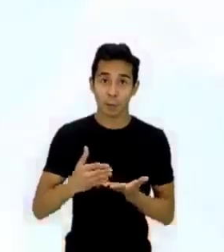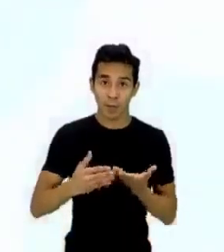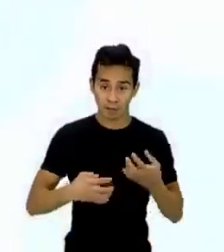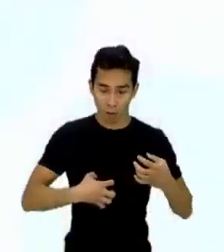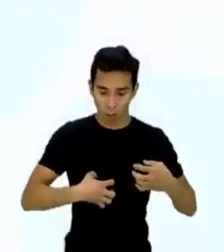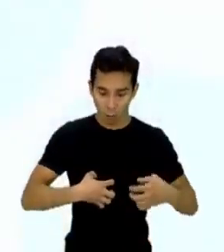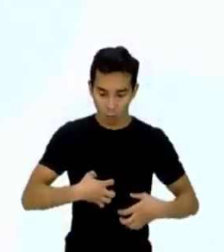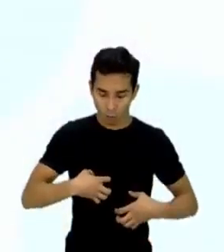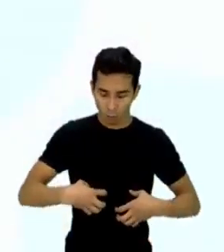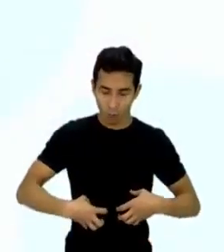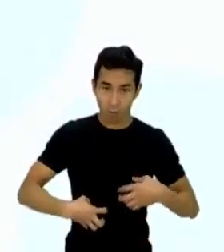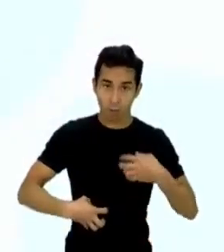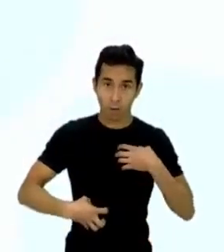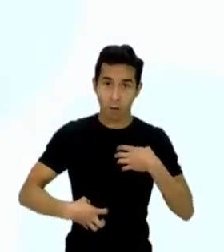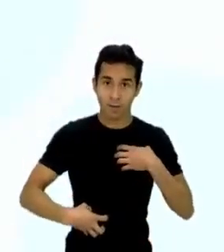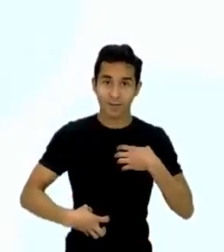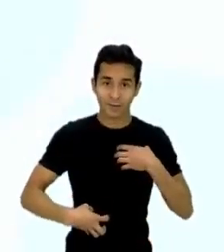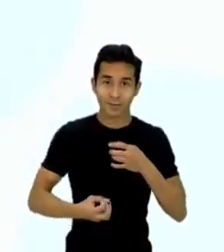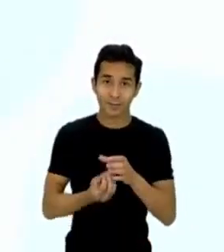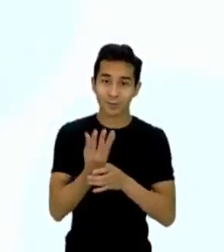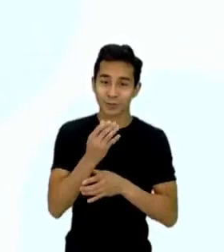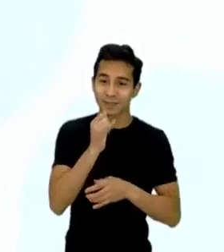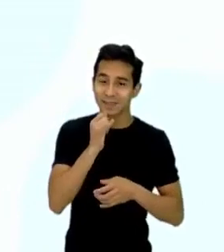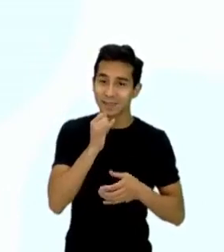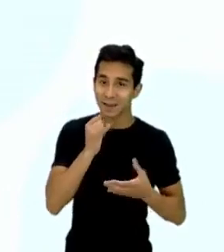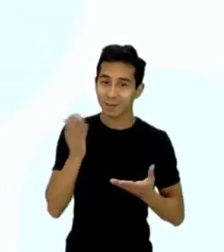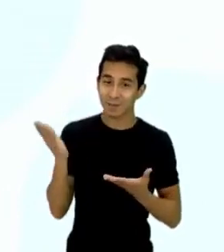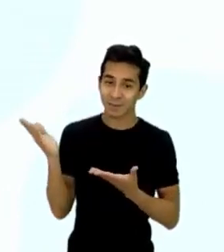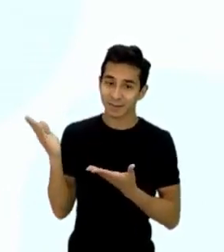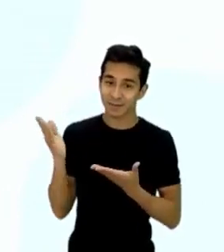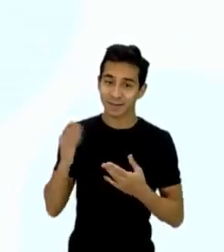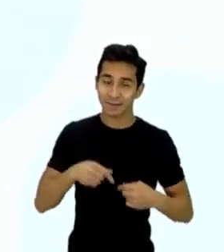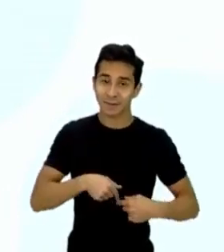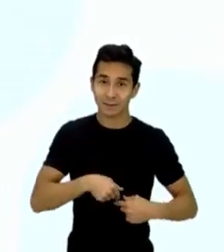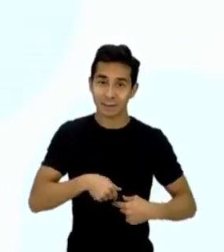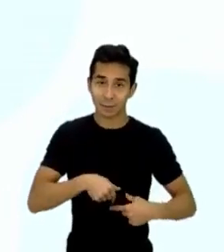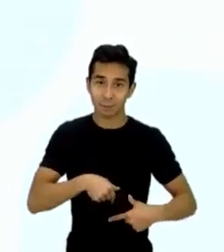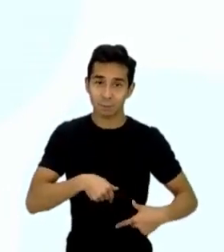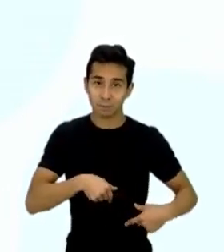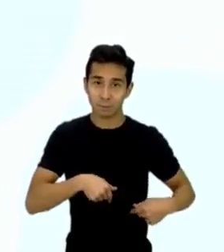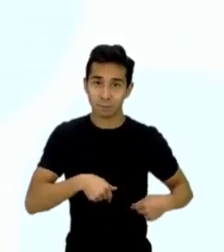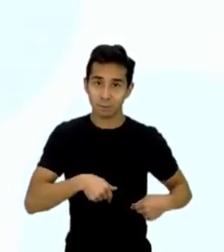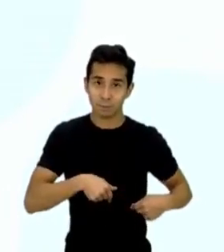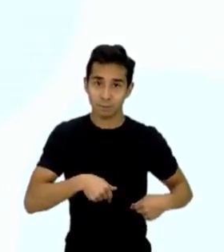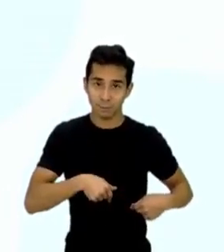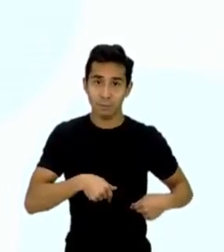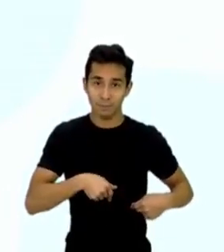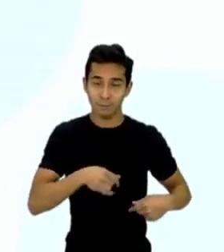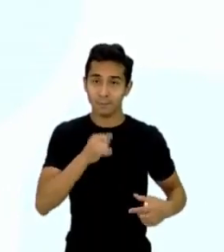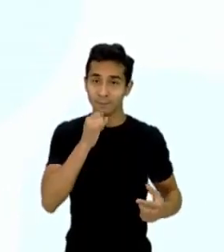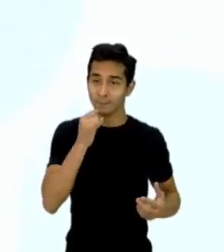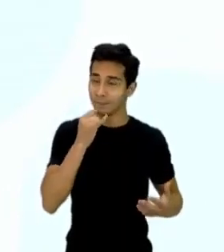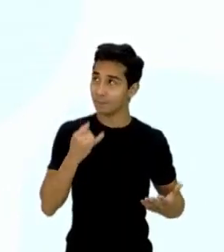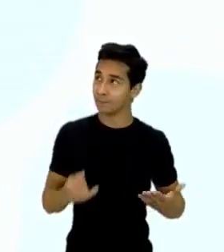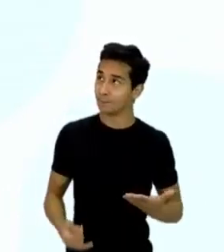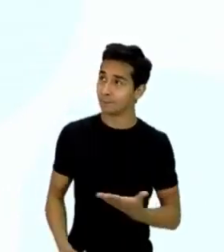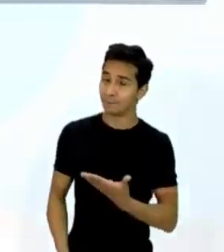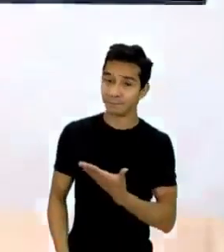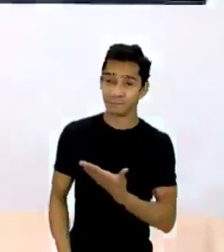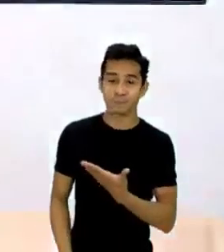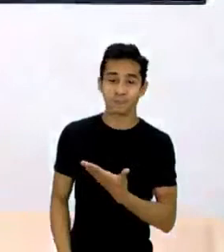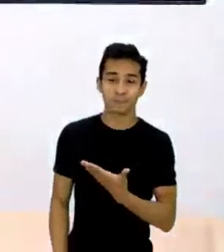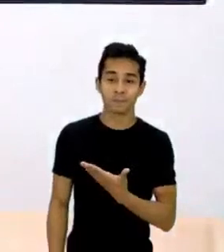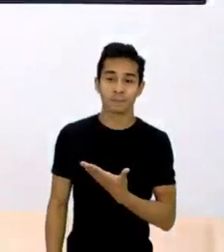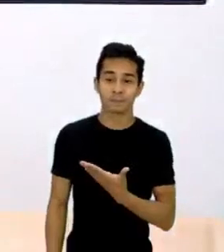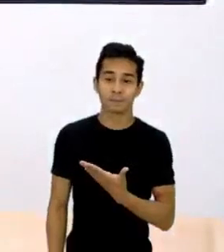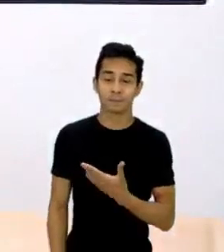órgão. Então, olha aí, a gente tem o nosso estômago. Então, o que eu quero dizer com isso? Bom, a parte externa, por